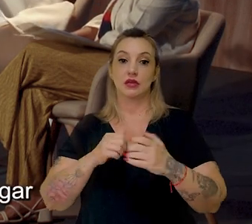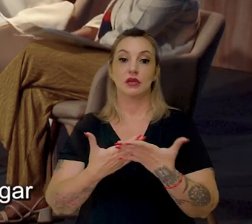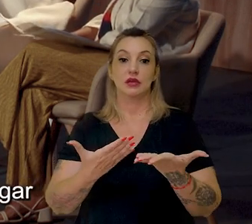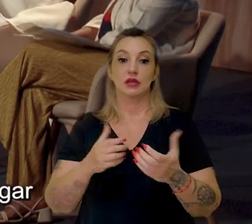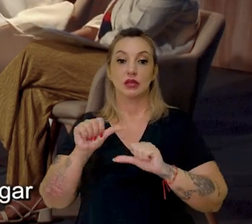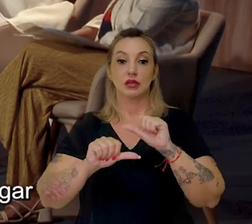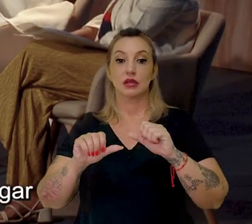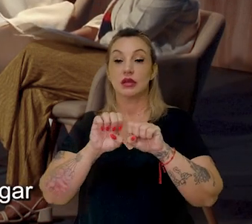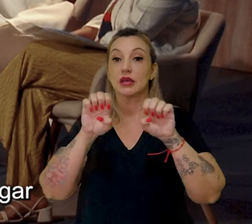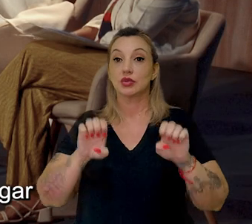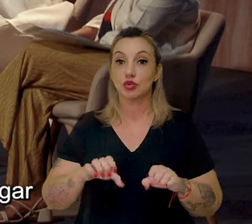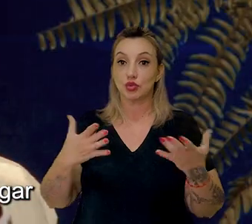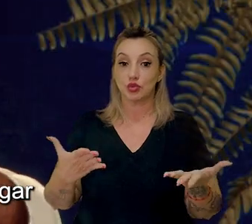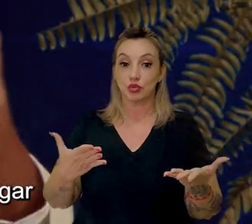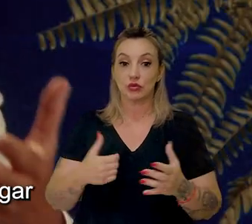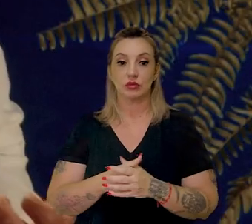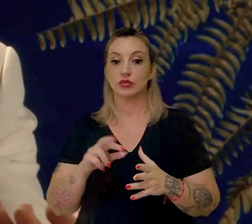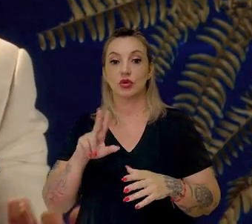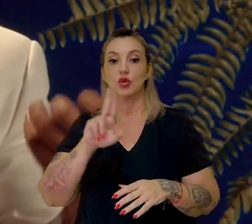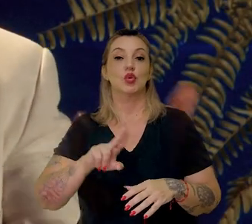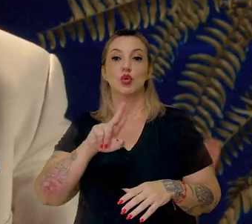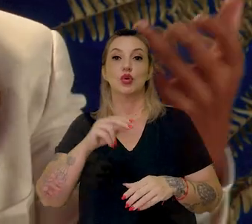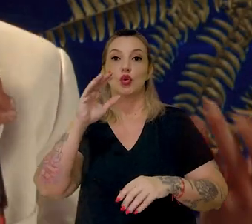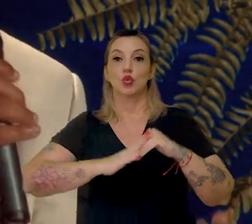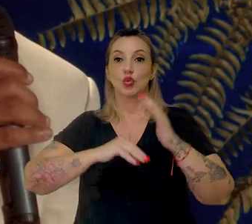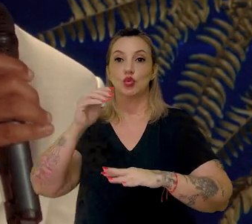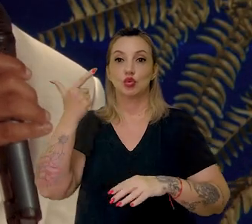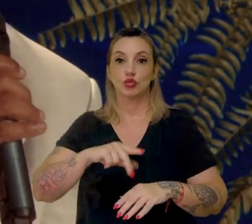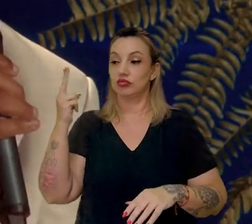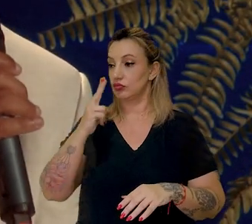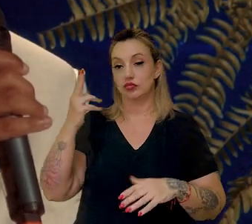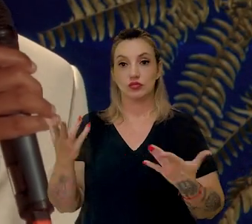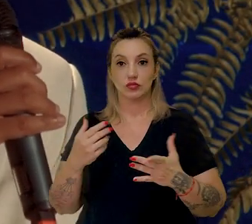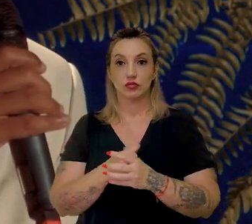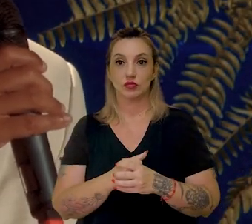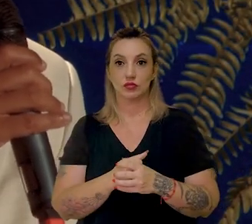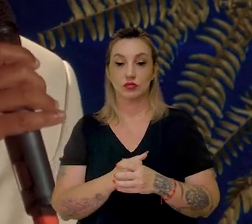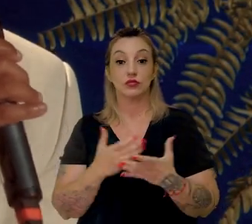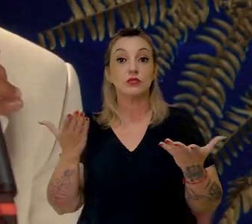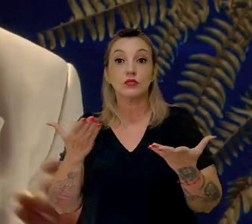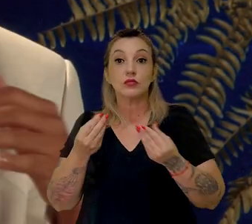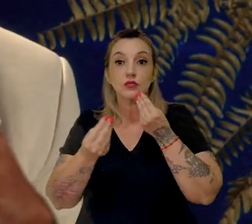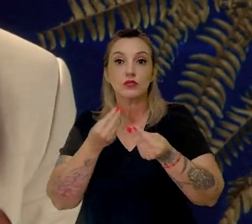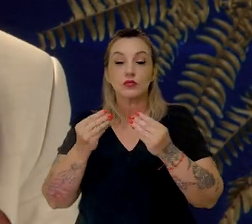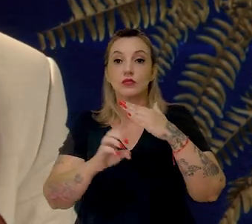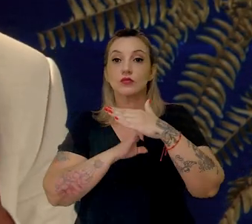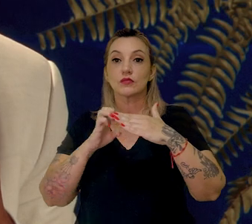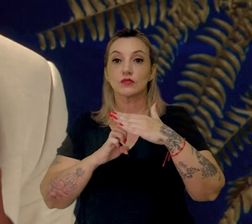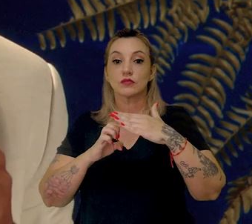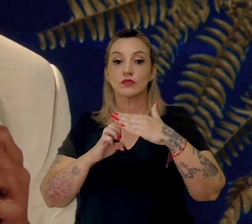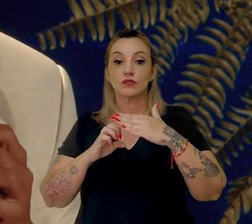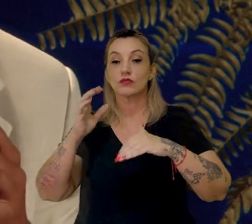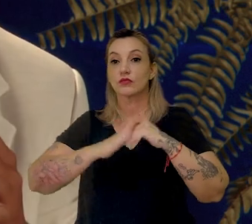transformar uma infraestrutura não é pegar ela e reconstruir aquilo que não deu certo agora como é que as empresas no